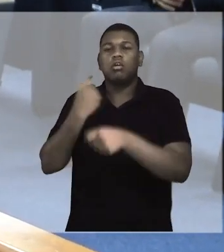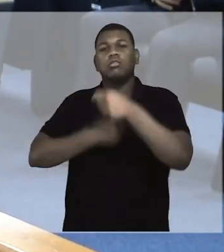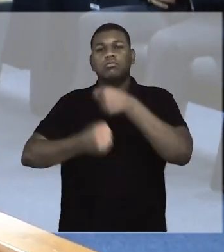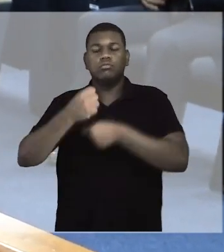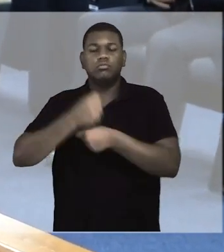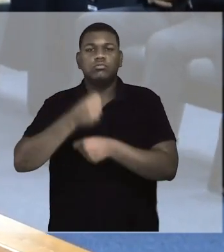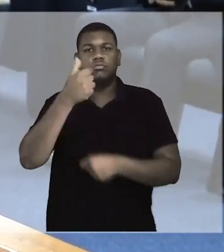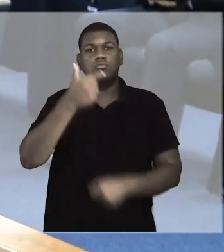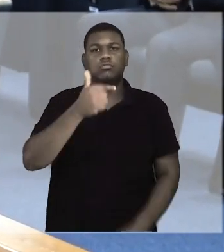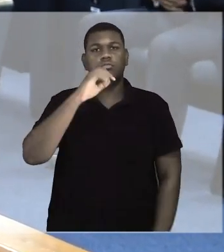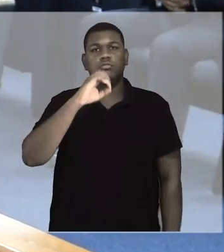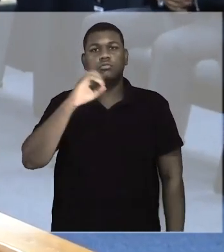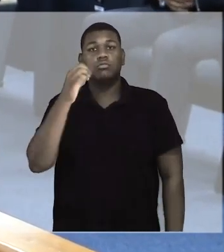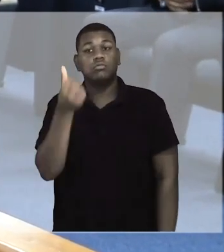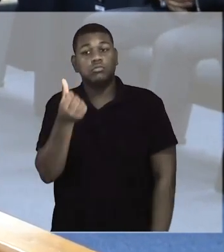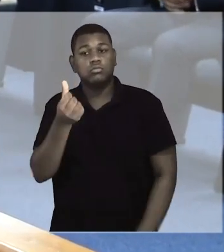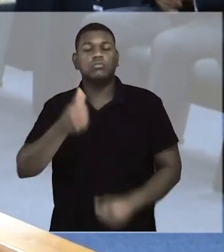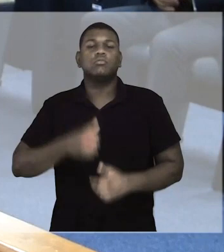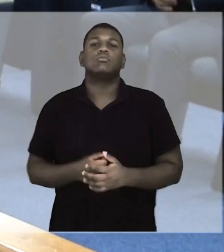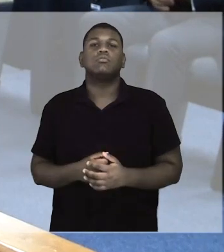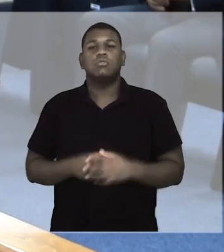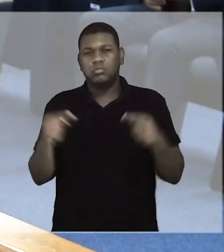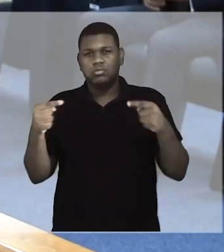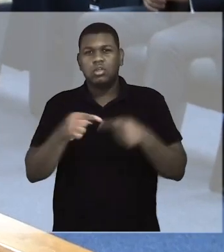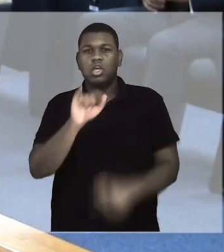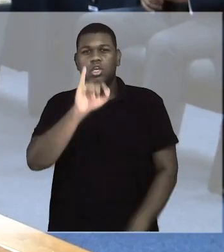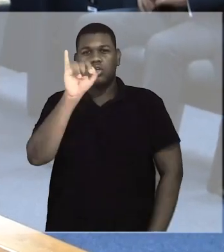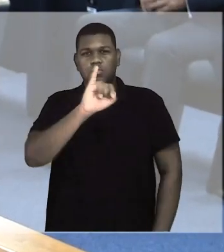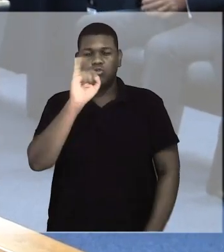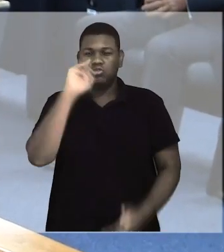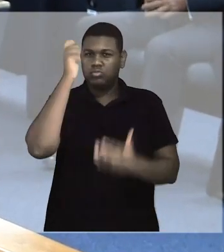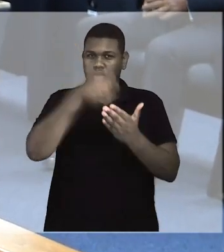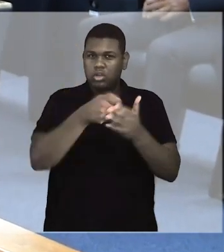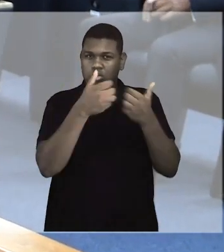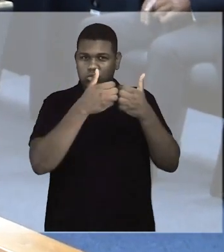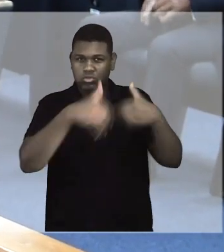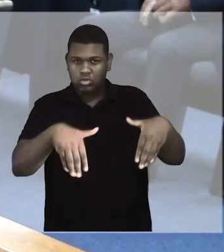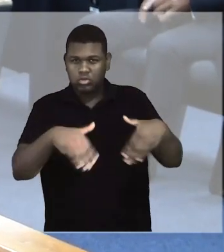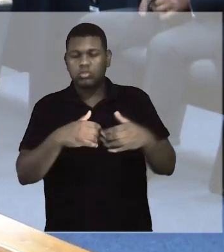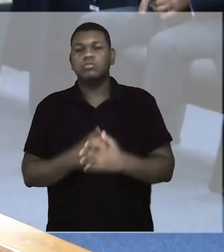mérito. A prescrição, Excelência, os fatos são de 2006,